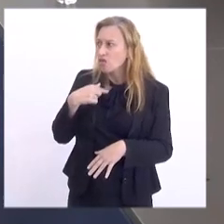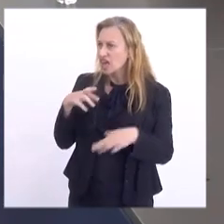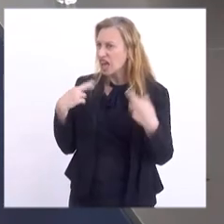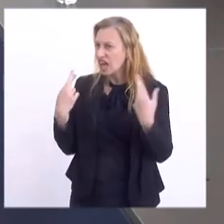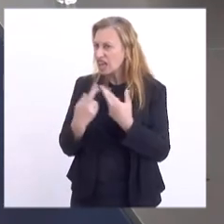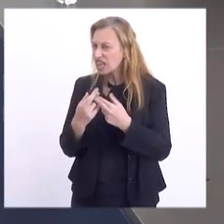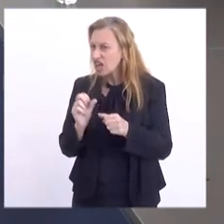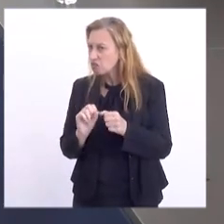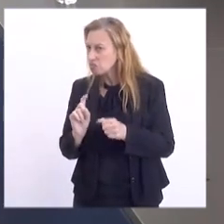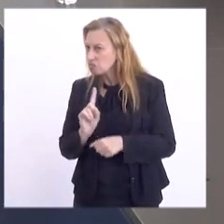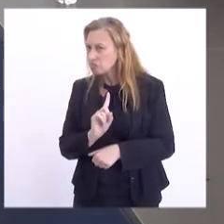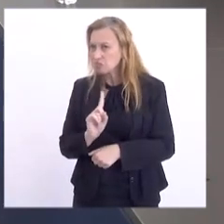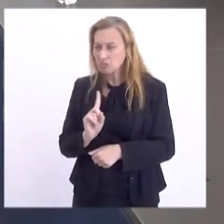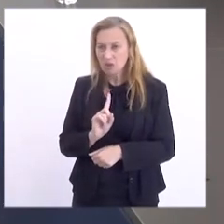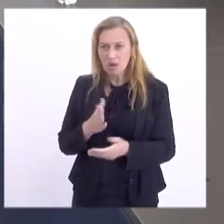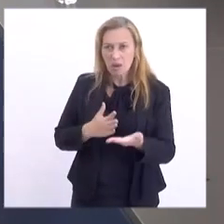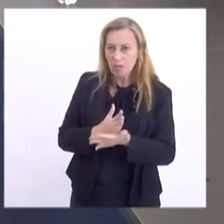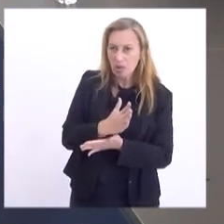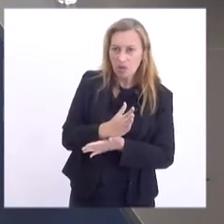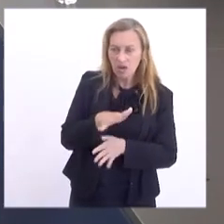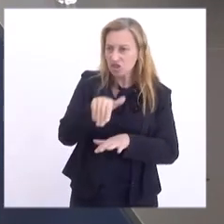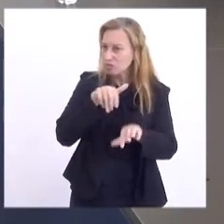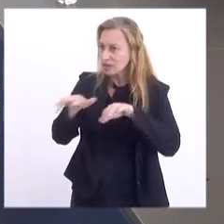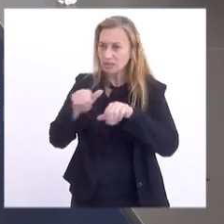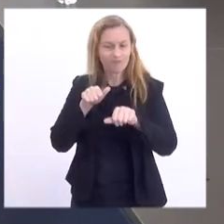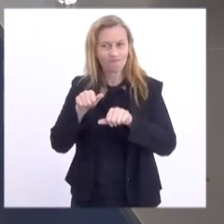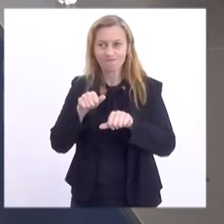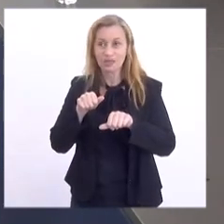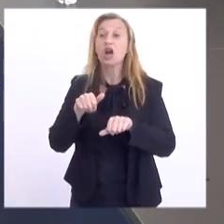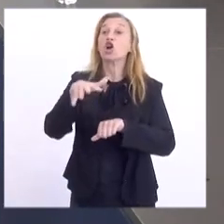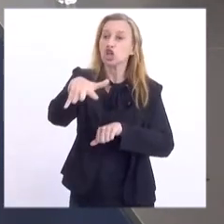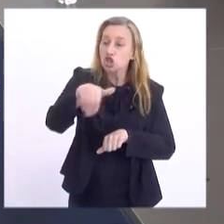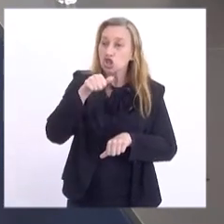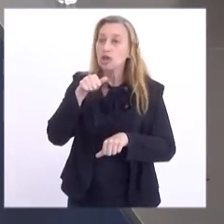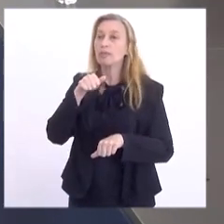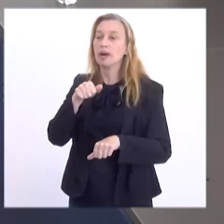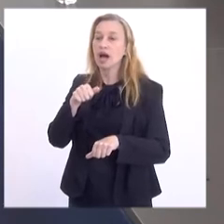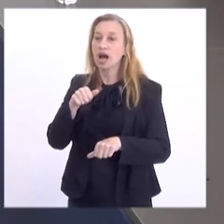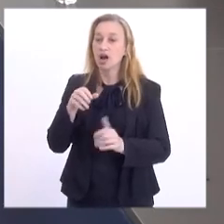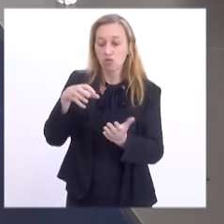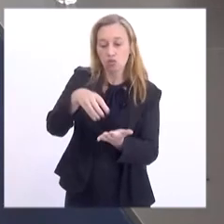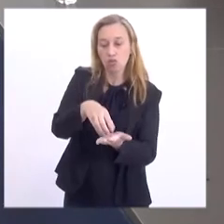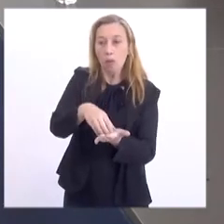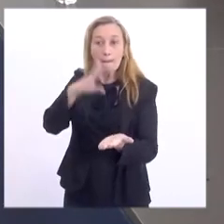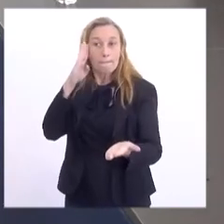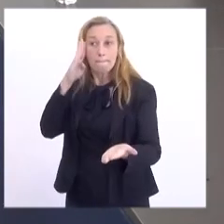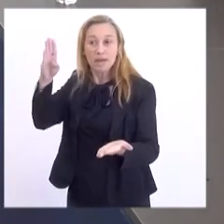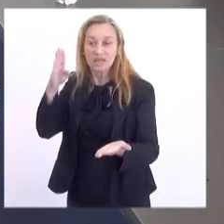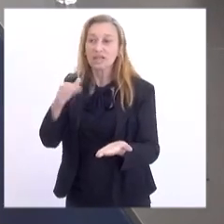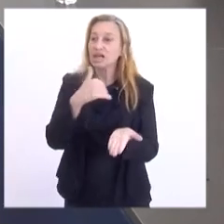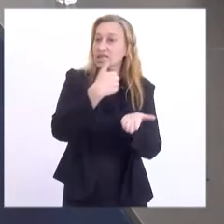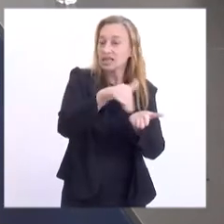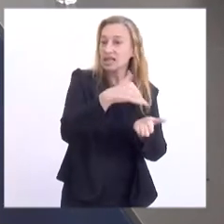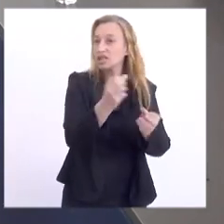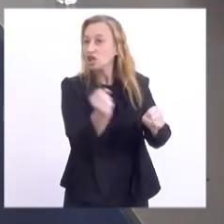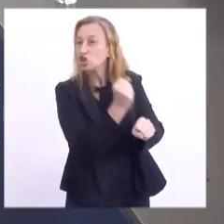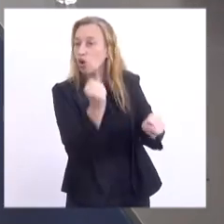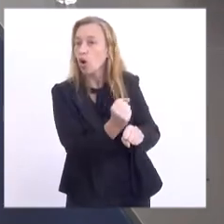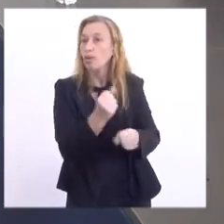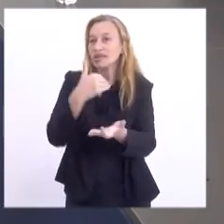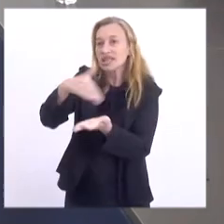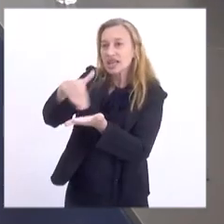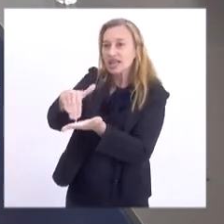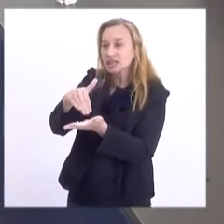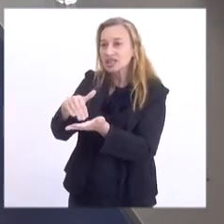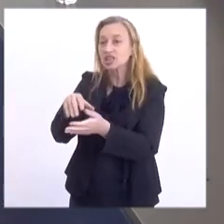uma reunião para aprovar convocação agora nós vamos chamar um jarro de ponta Secretaria de obras